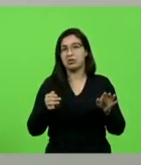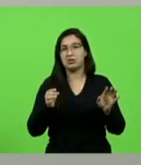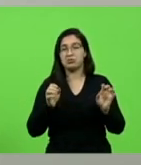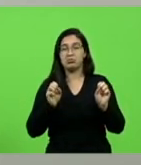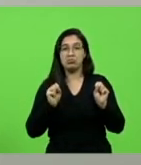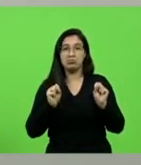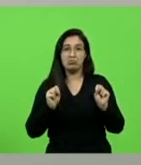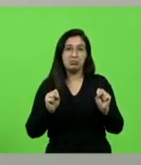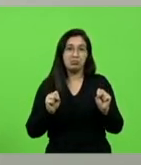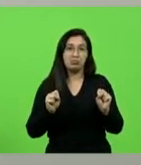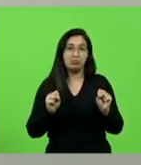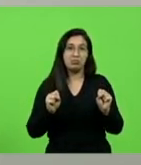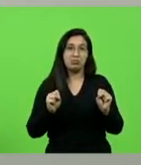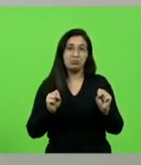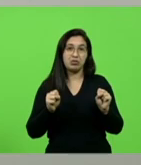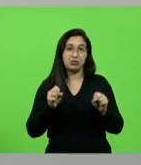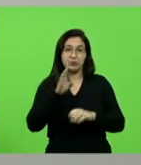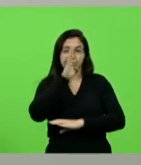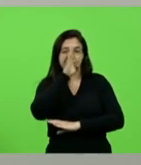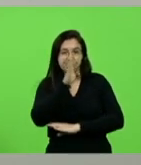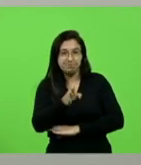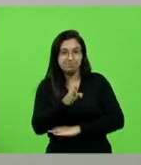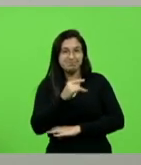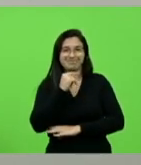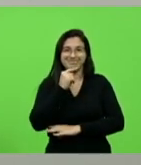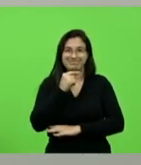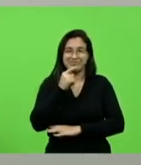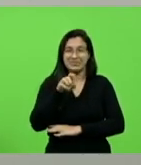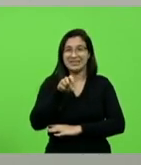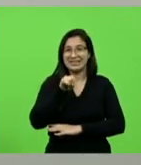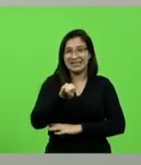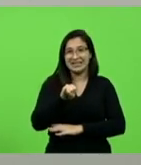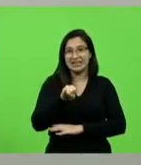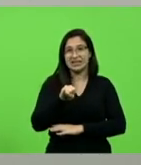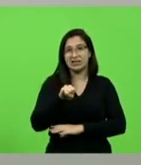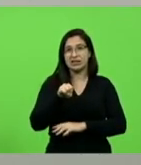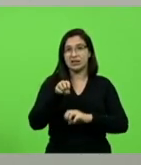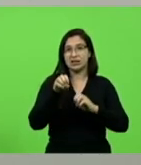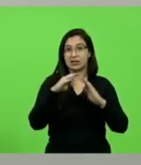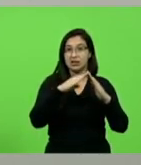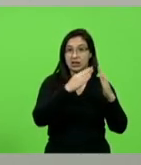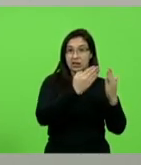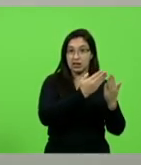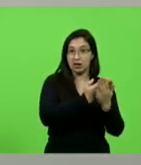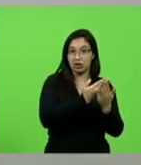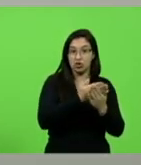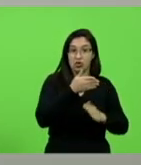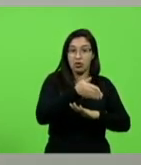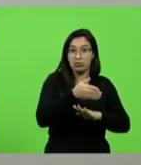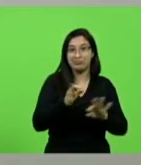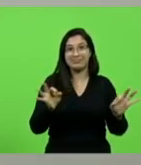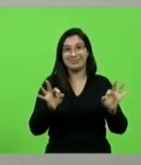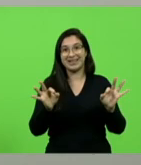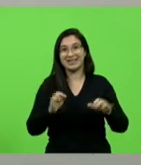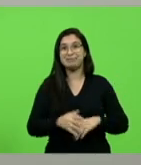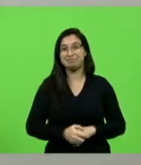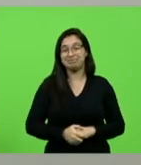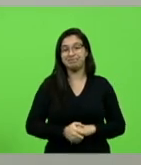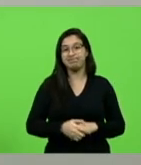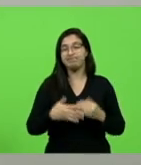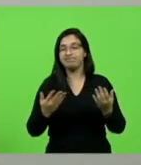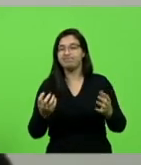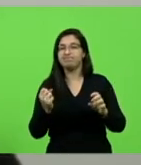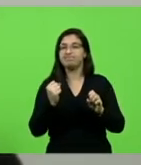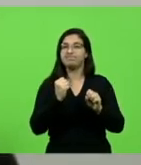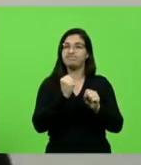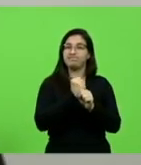não ser tão bem direcionado quando não for feito pela educação, pela escola. E é nesse contexto que a construção, então, da cidadania,